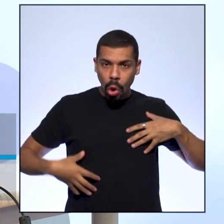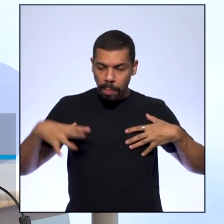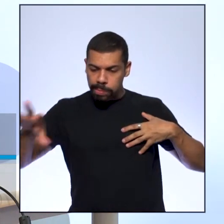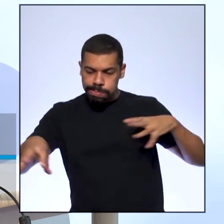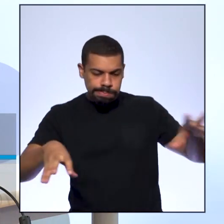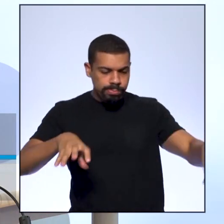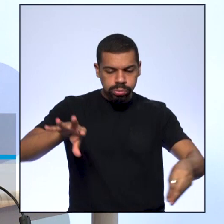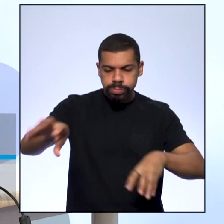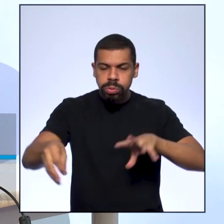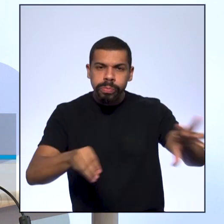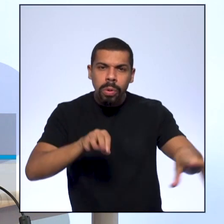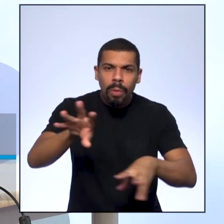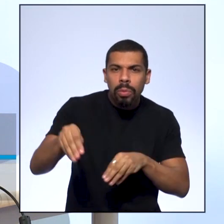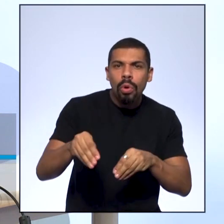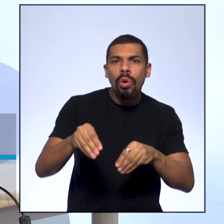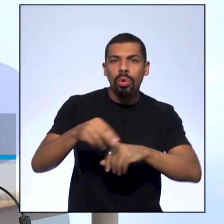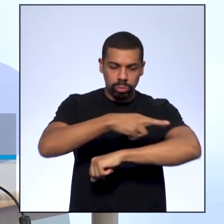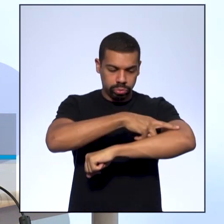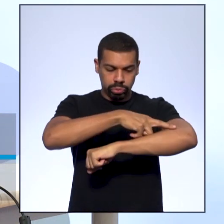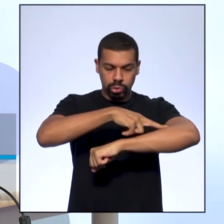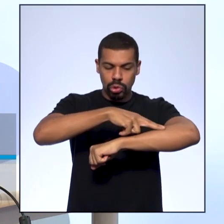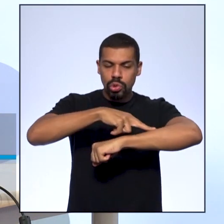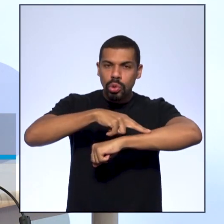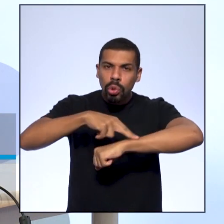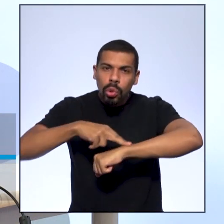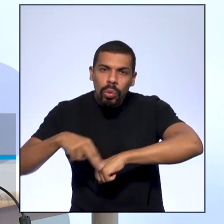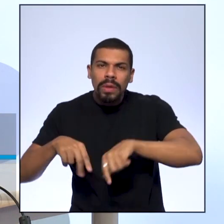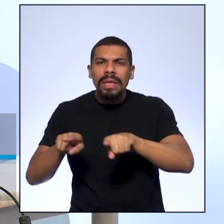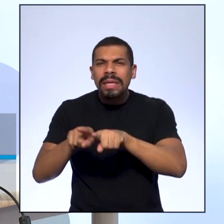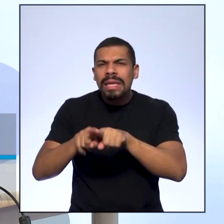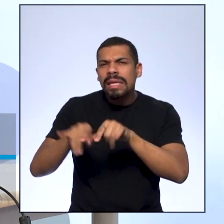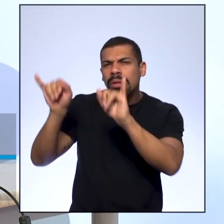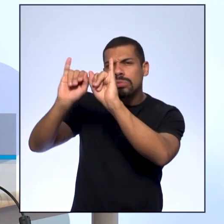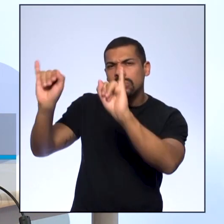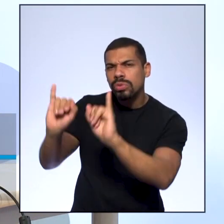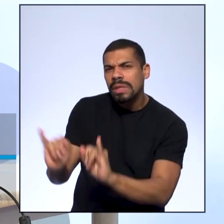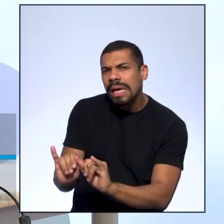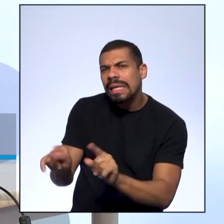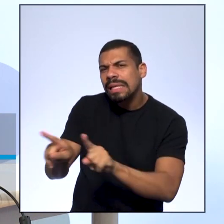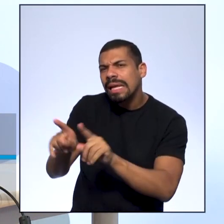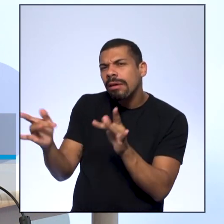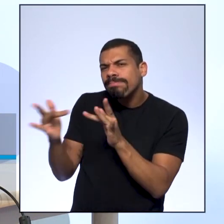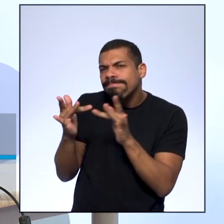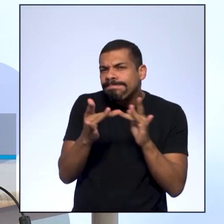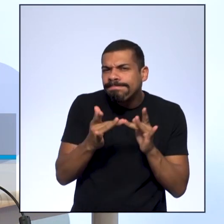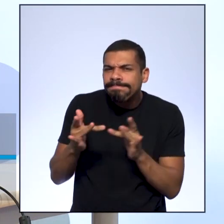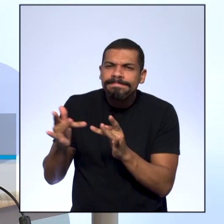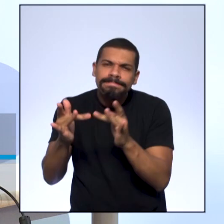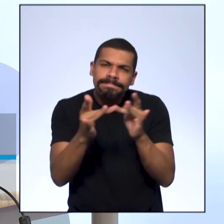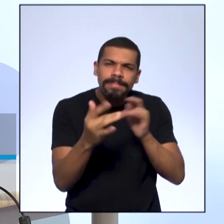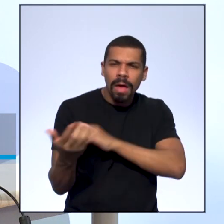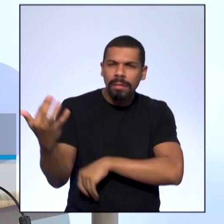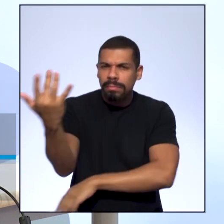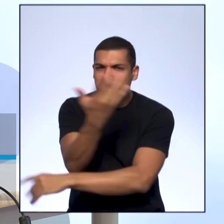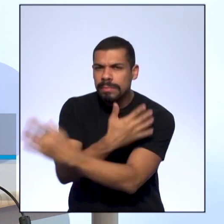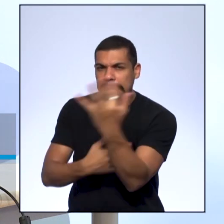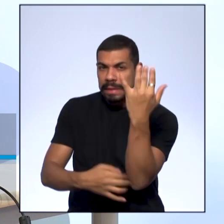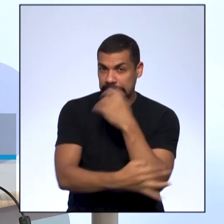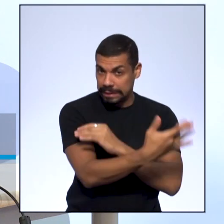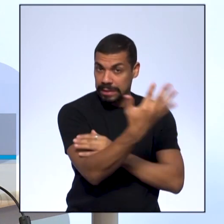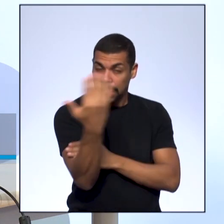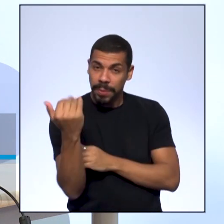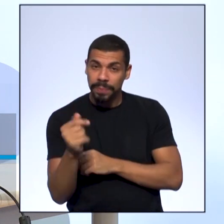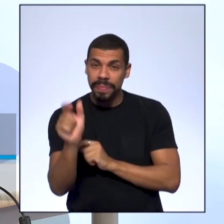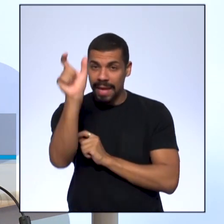aí dos deuses tem relação com a natureza e com os fenômenos? Então, olha só, a Ísis é a chuva,